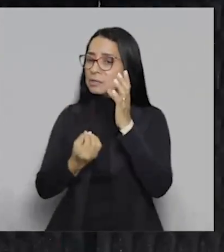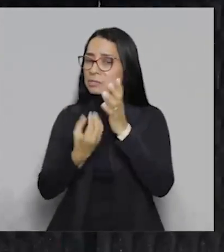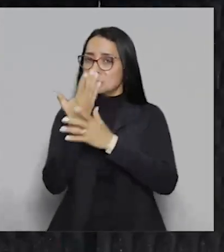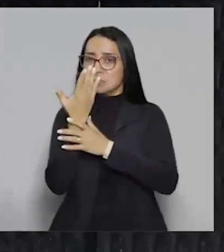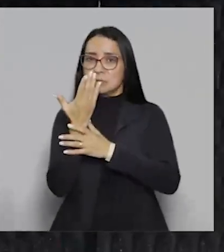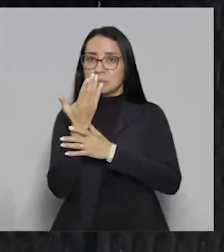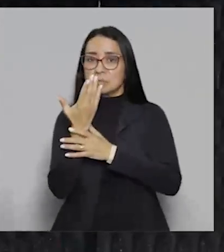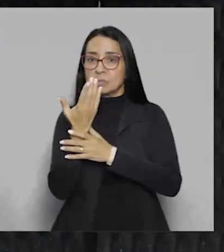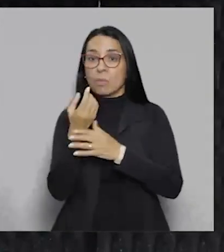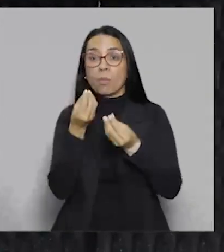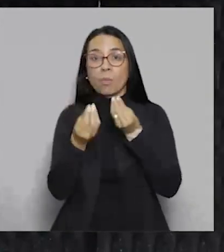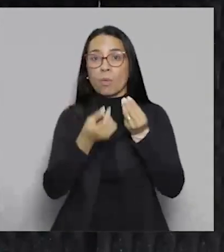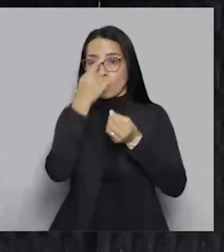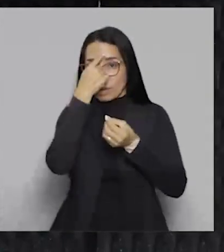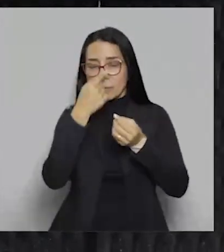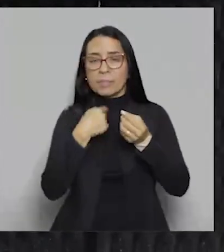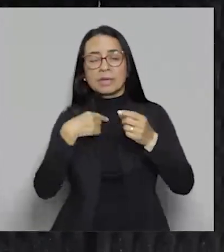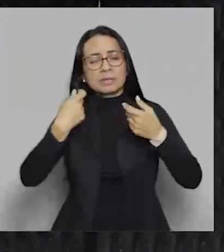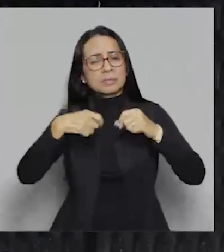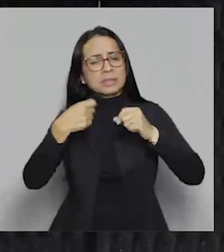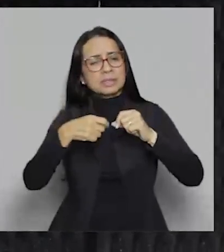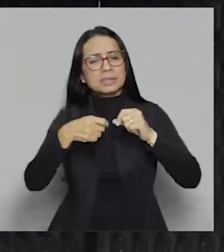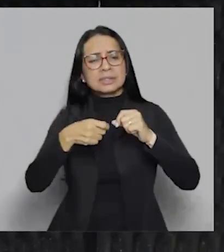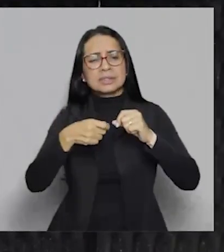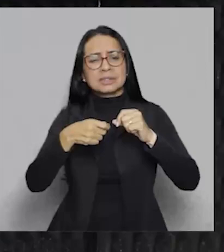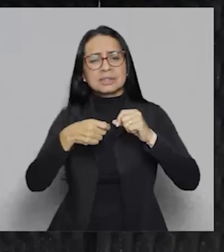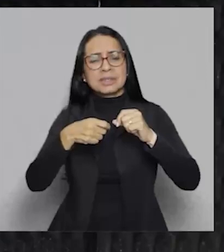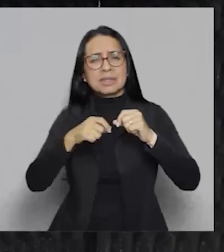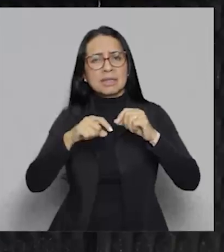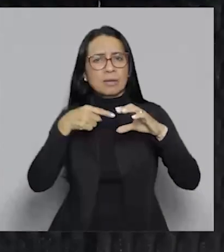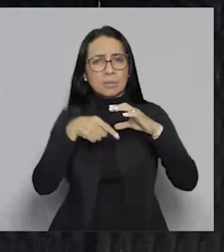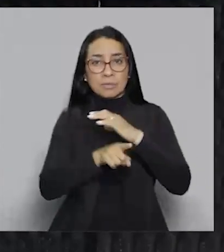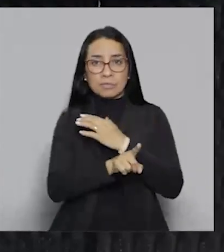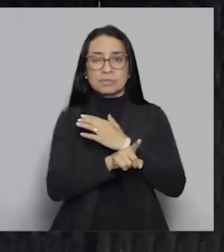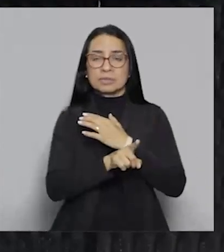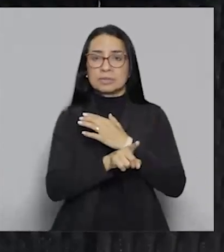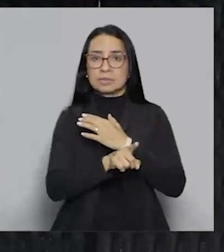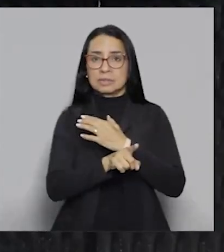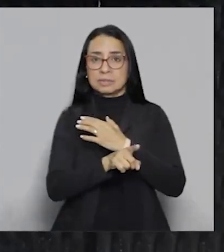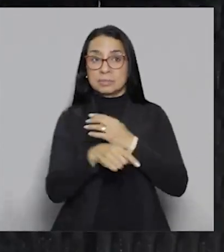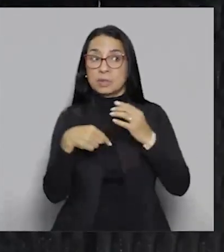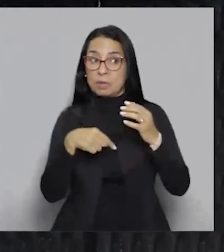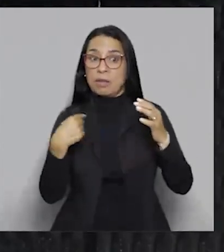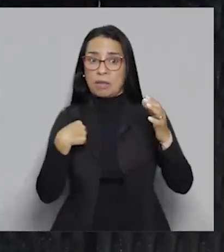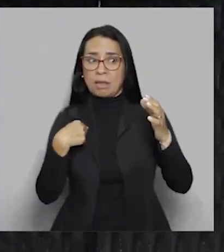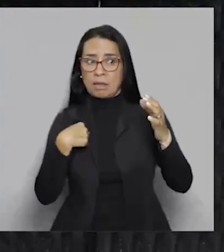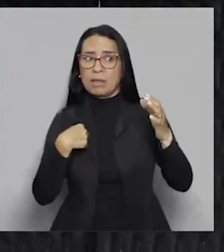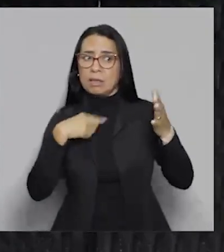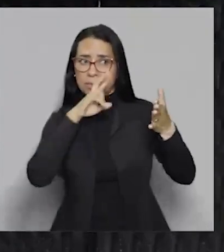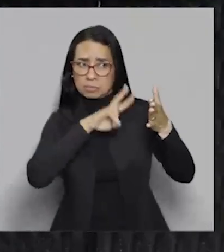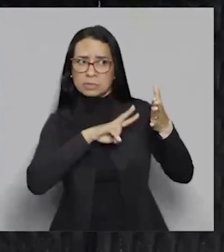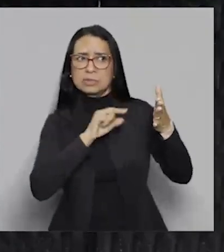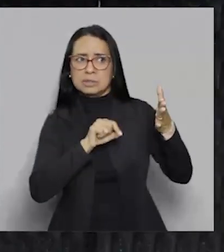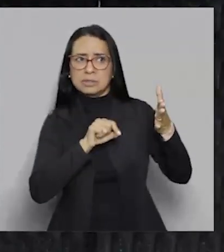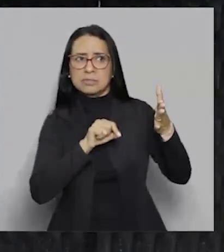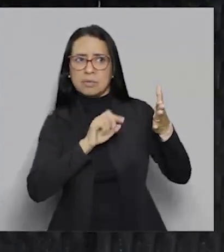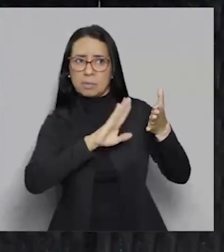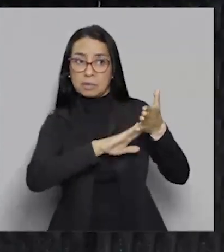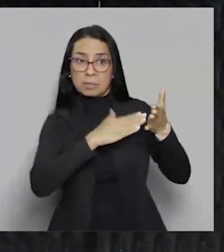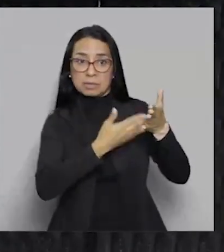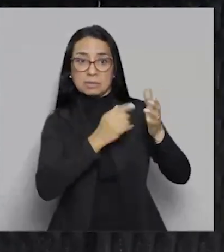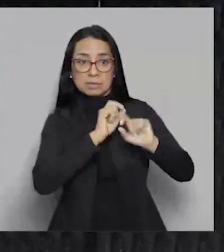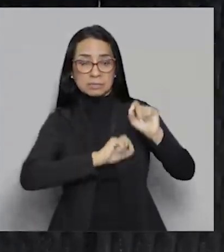imagem dele ainda tem que ser trabalhada, pelo menos eu fiz essa leitura. Não quer dizer que eu esteja certo. Leitura da